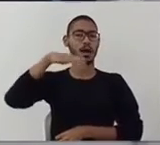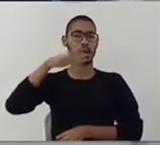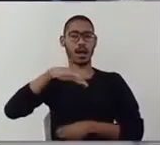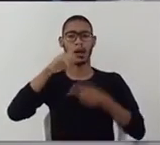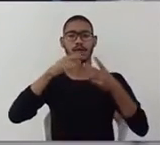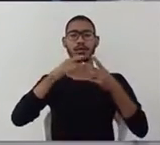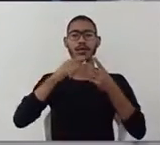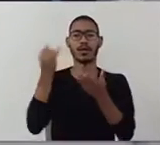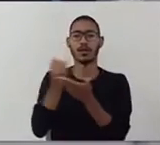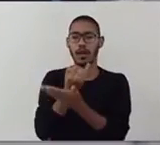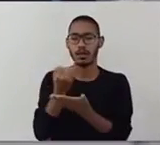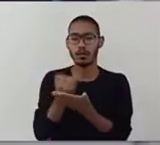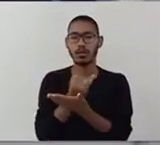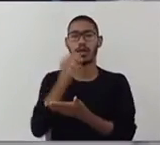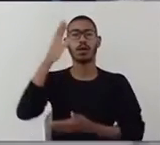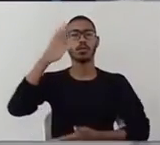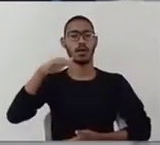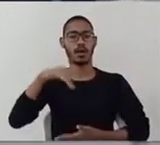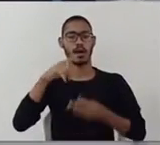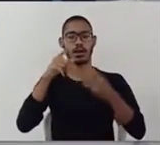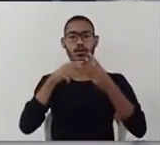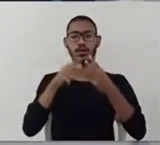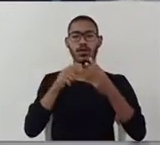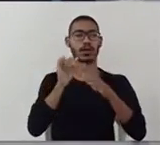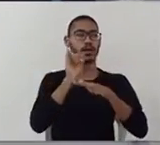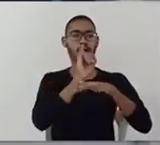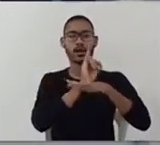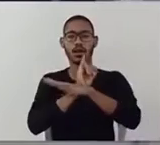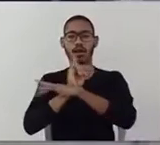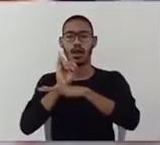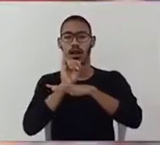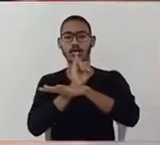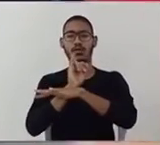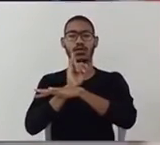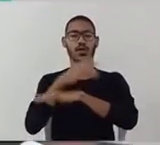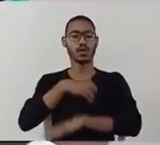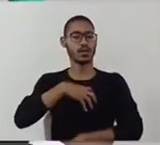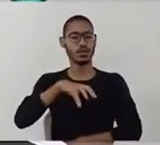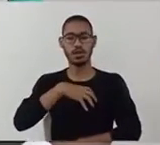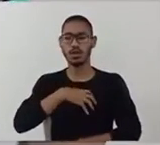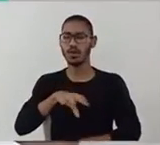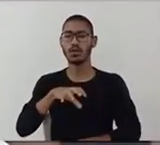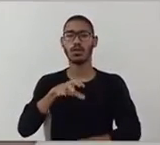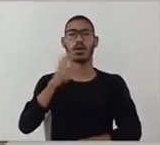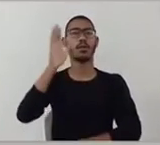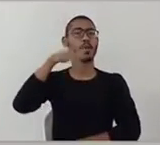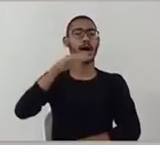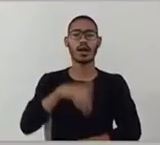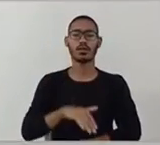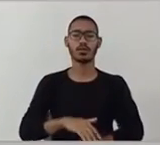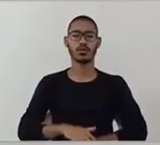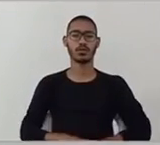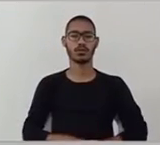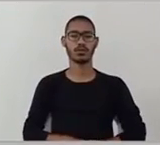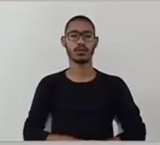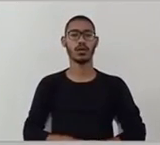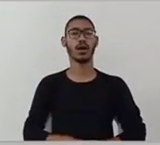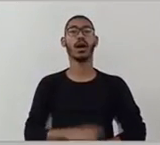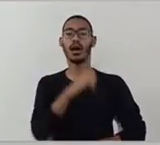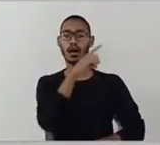Itabuna tá mais barato eu vou para Ilhéus está mais em conta eu vou para Salvador tá melhor Vou para Santo Antônio de Jesus está mais em conta passa